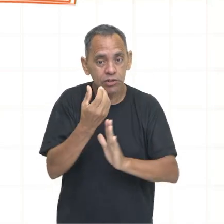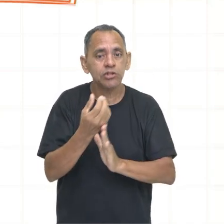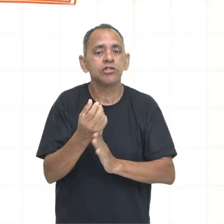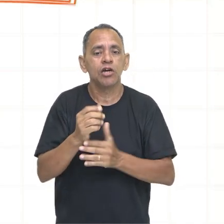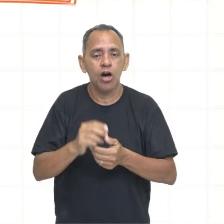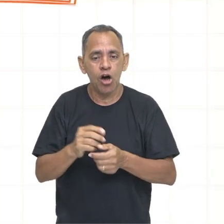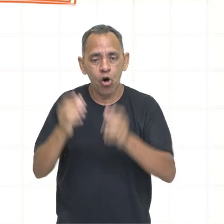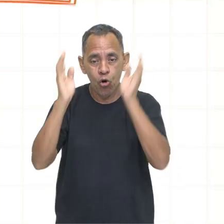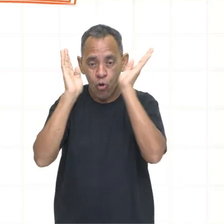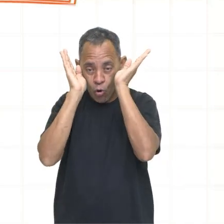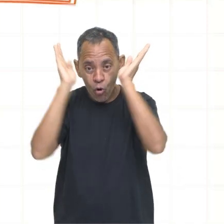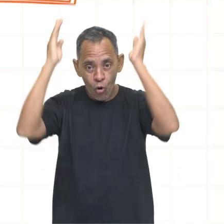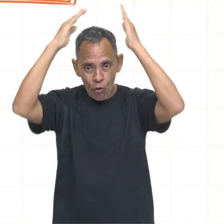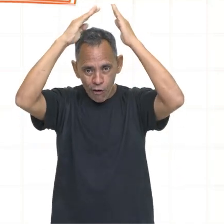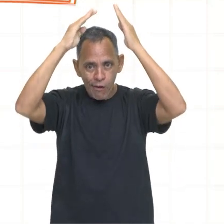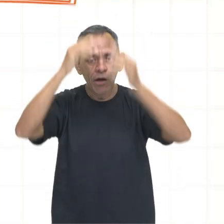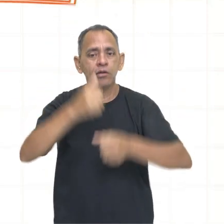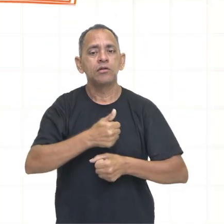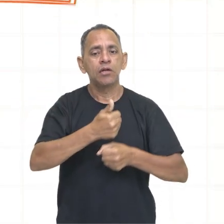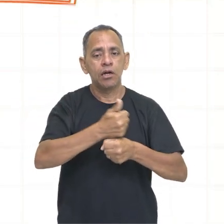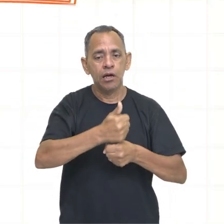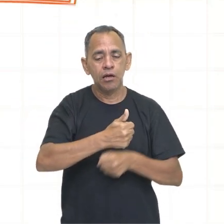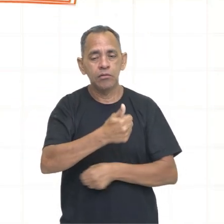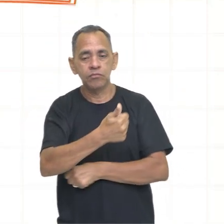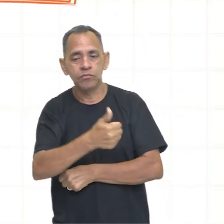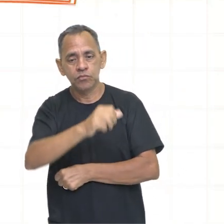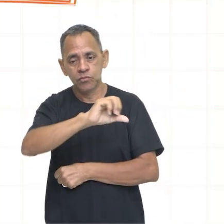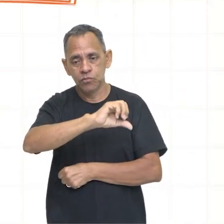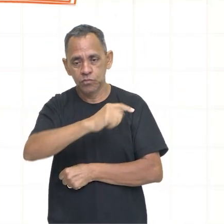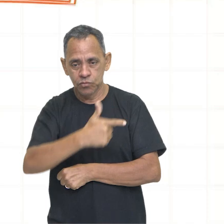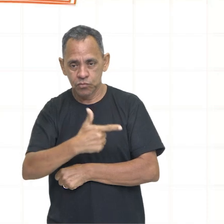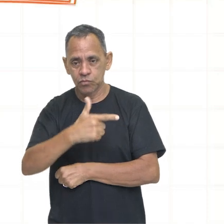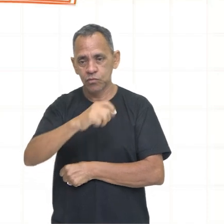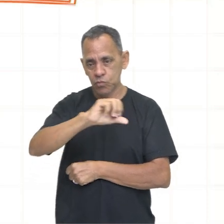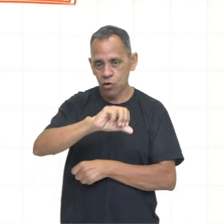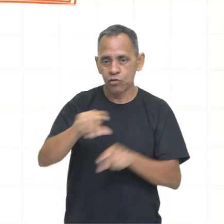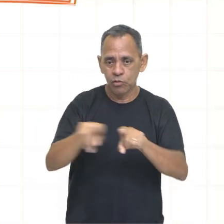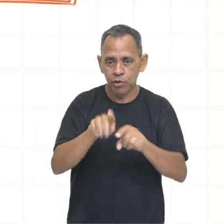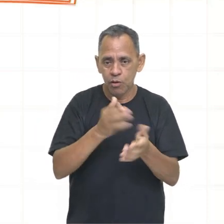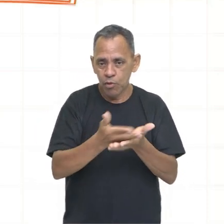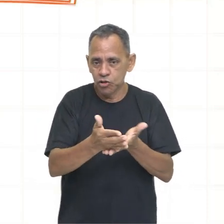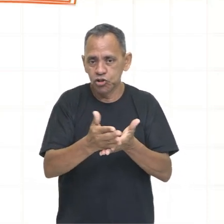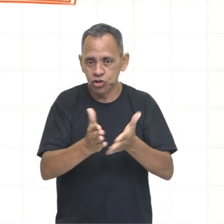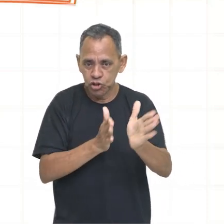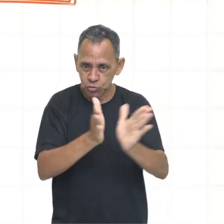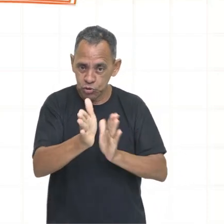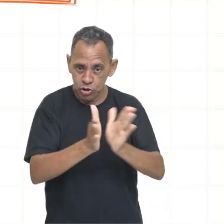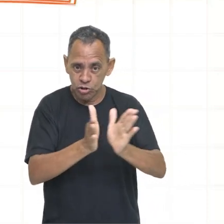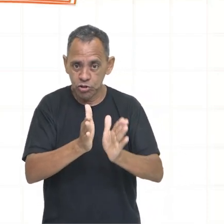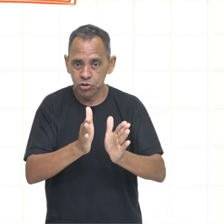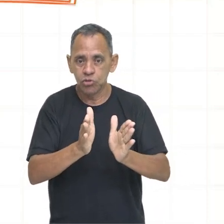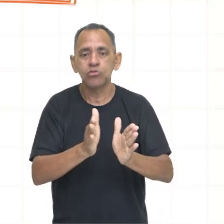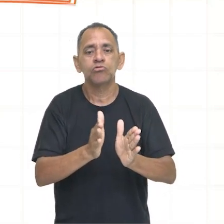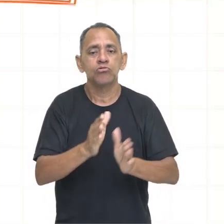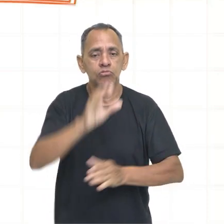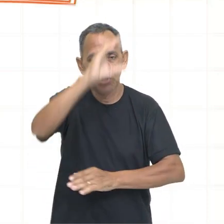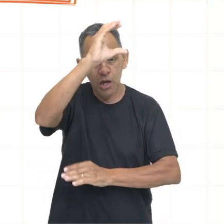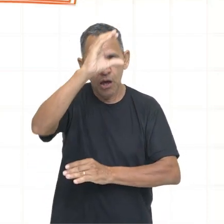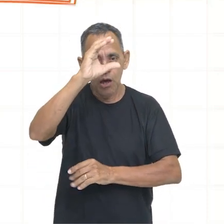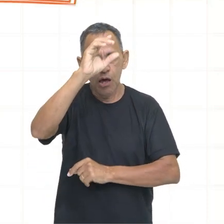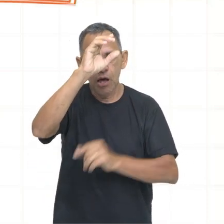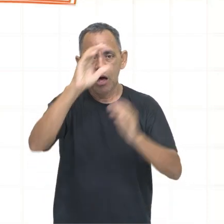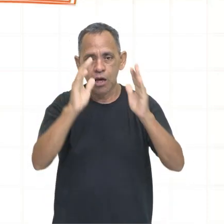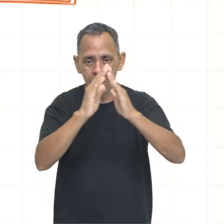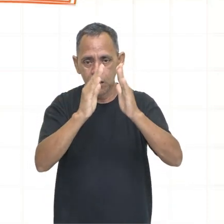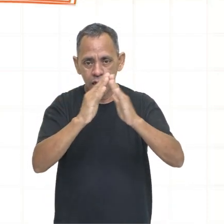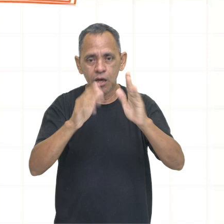de 1929. A partir desse momento, né, a Igreja Católica terá um estado em que ela vai ter